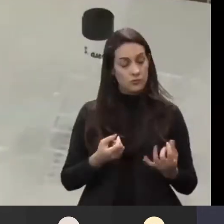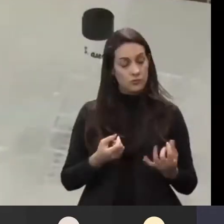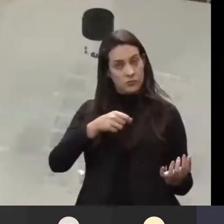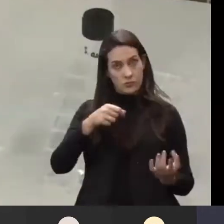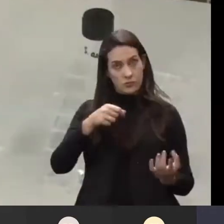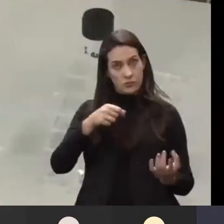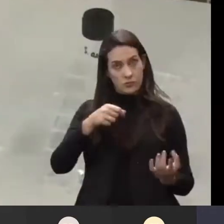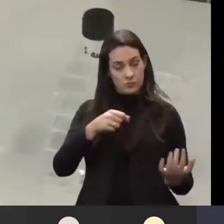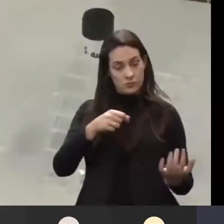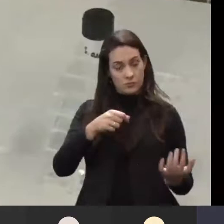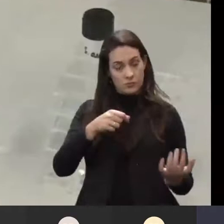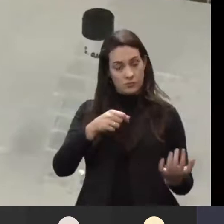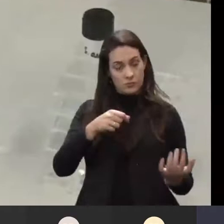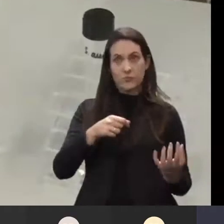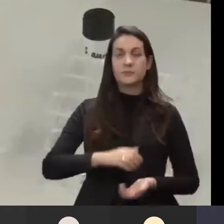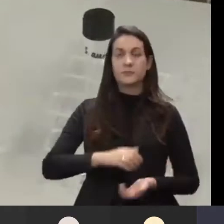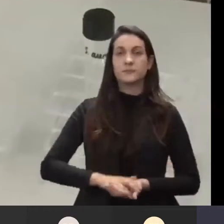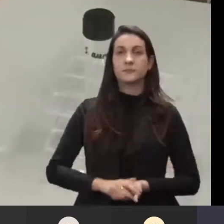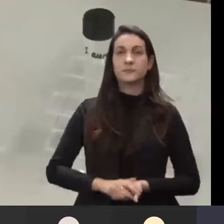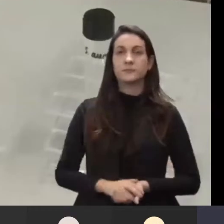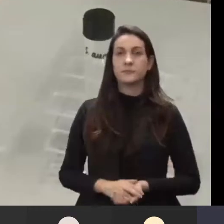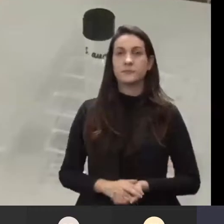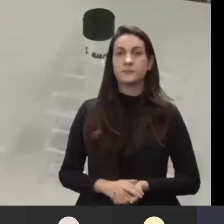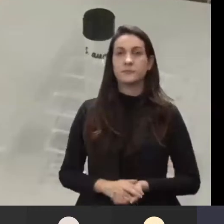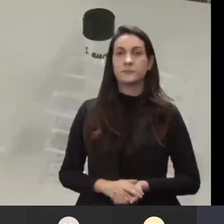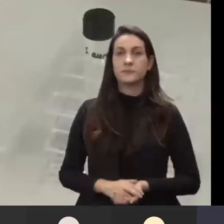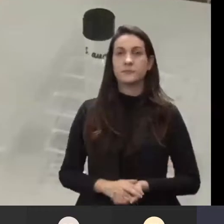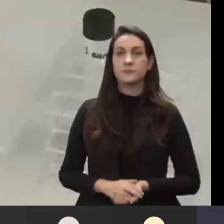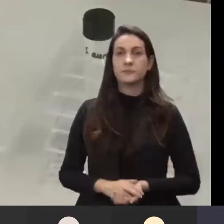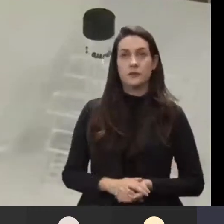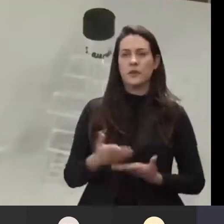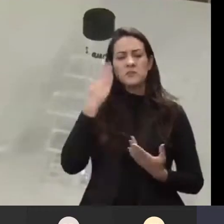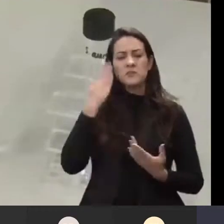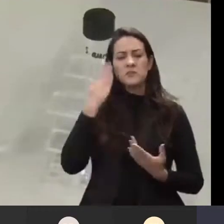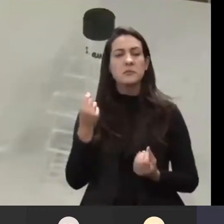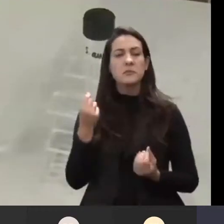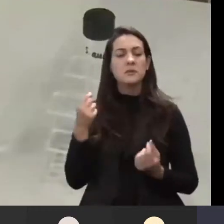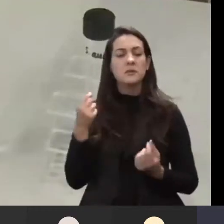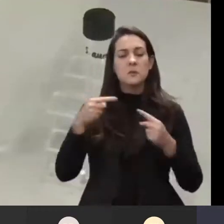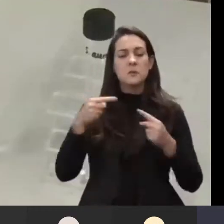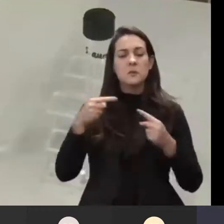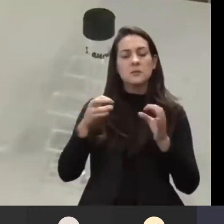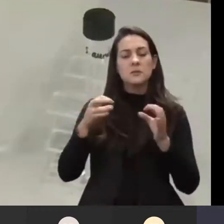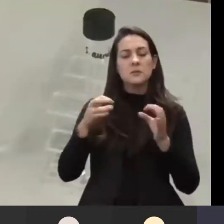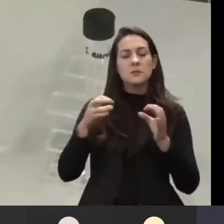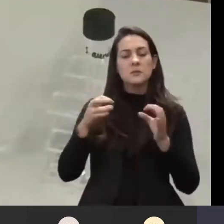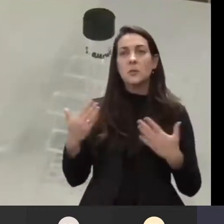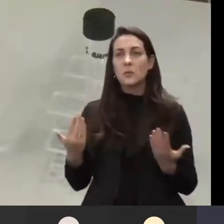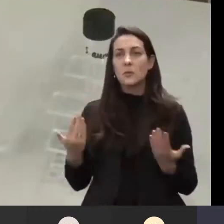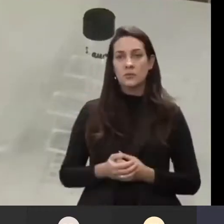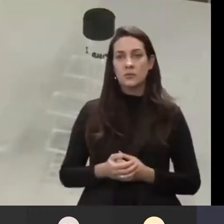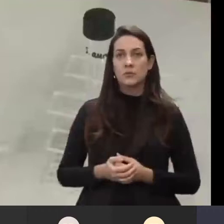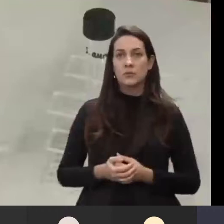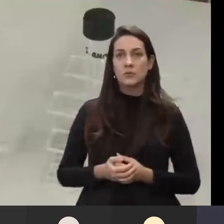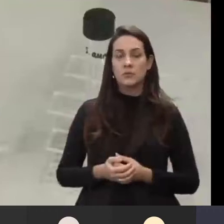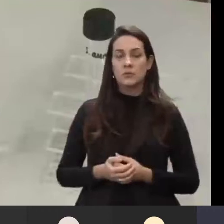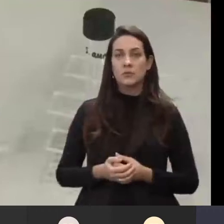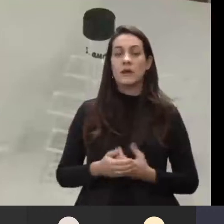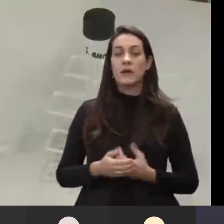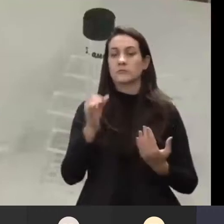E aí, como que eu vou saber se esse grau de turvação está adequado? Você vai comparar com a